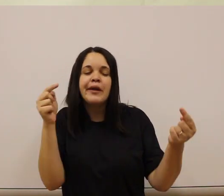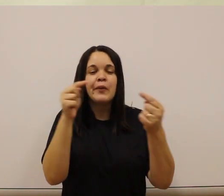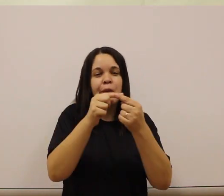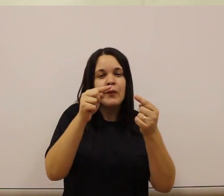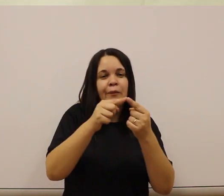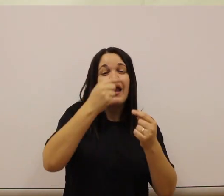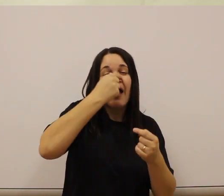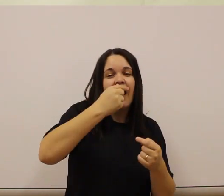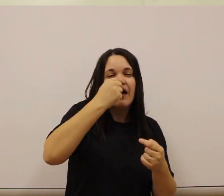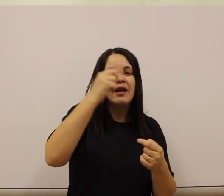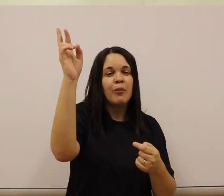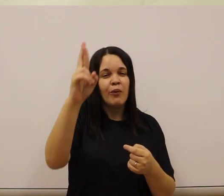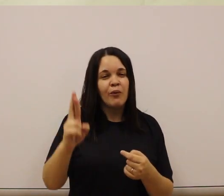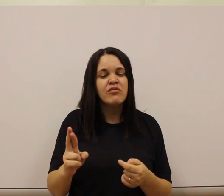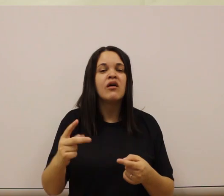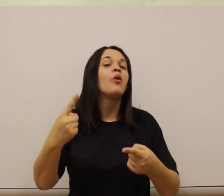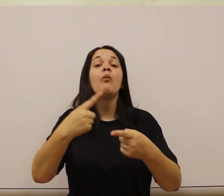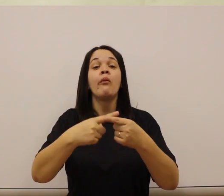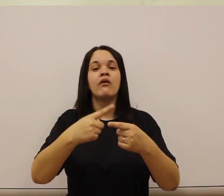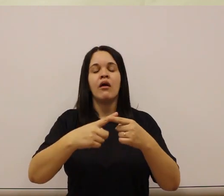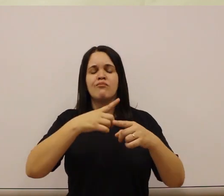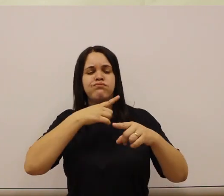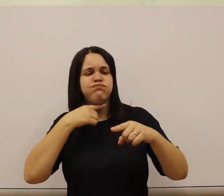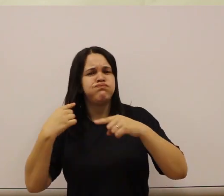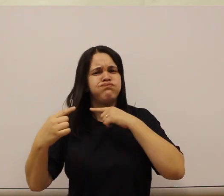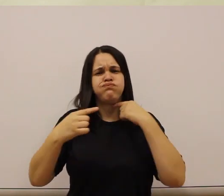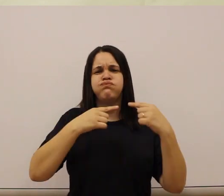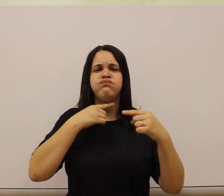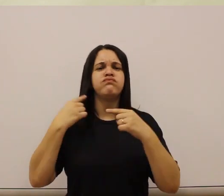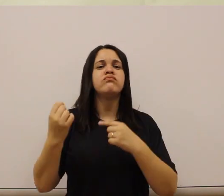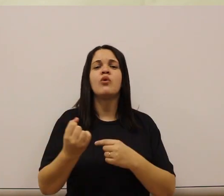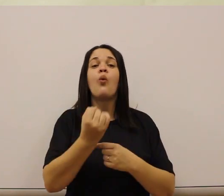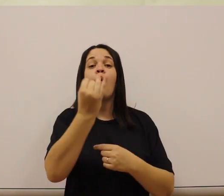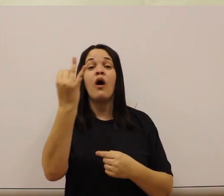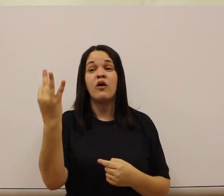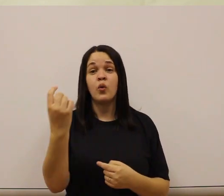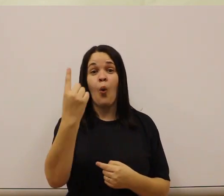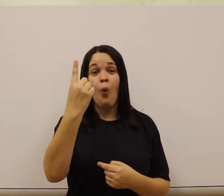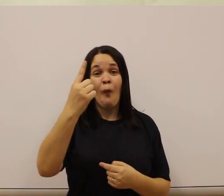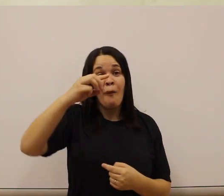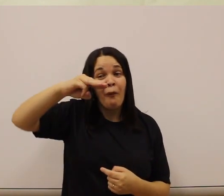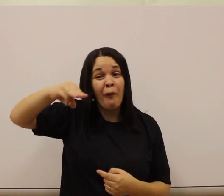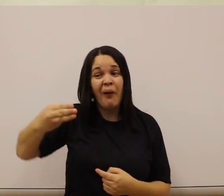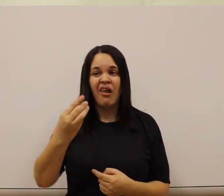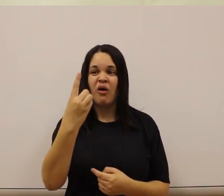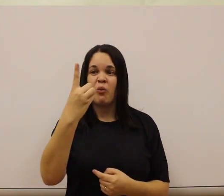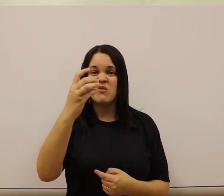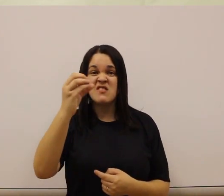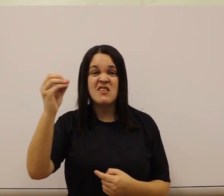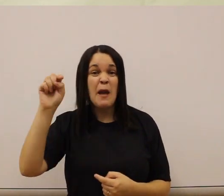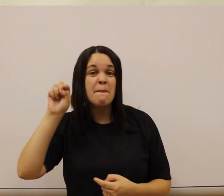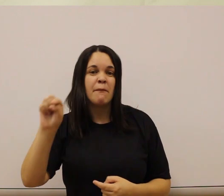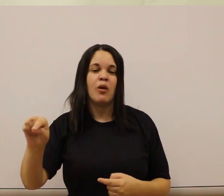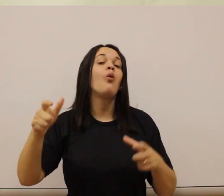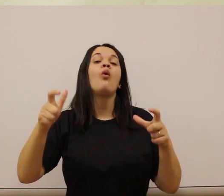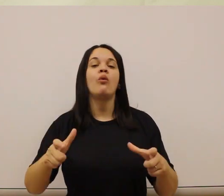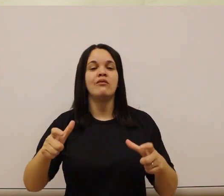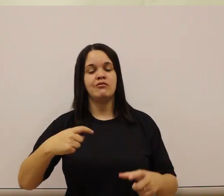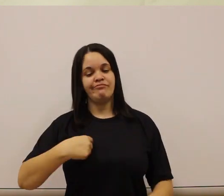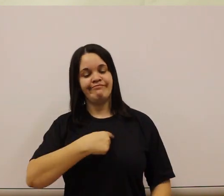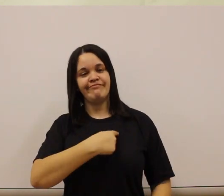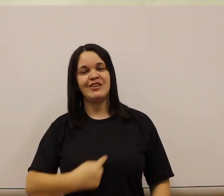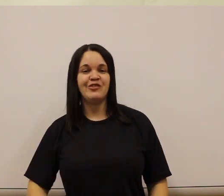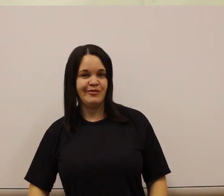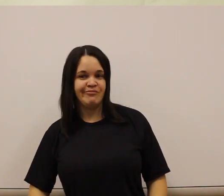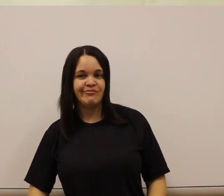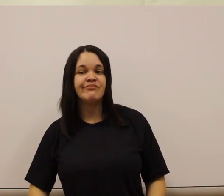a epidemia, ela matou uma quantidade similar a 1.100.000 pessoas na China.